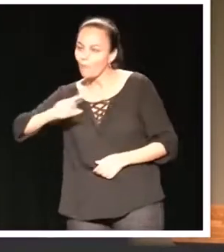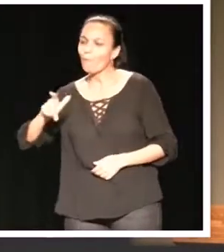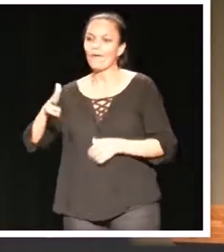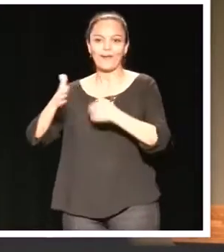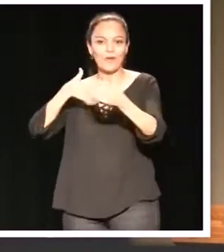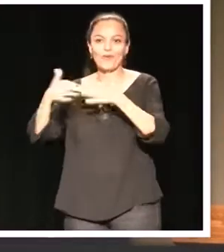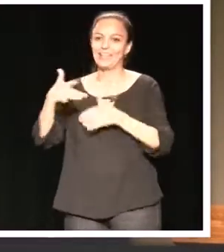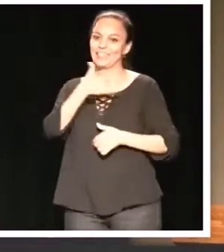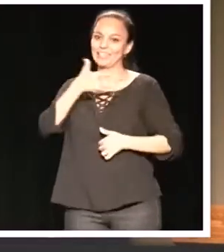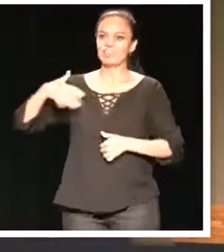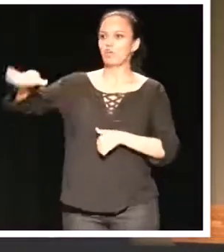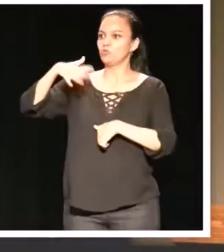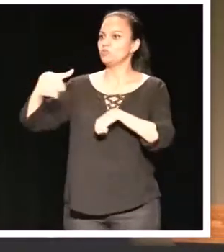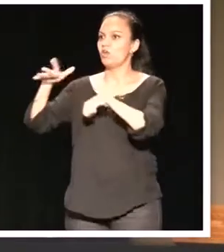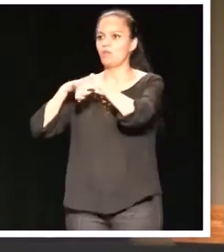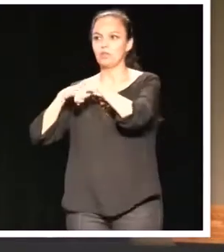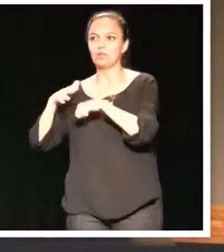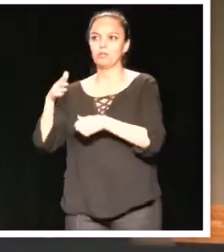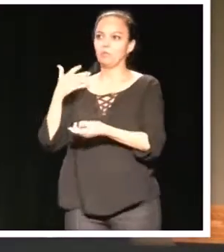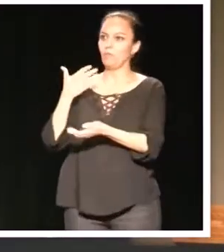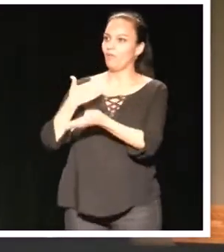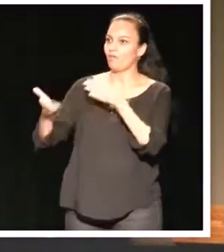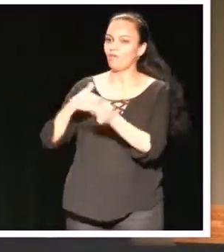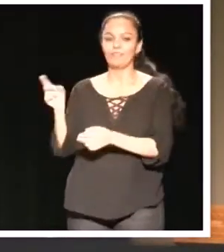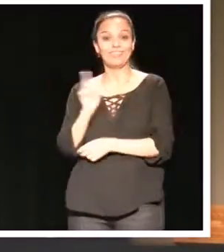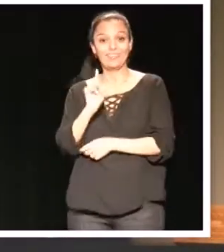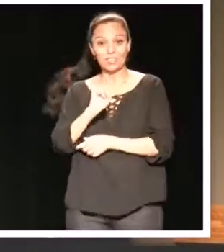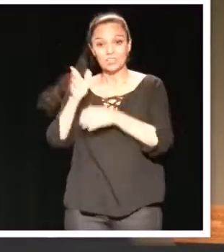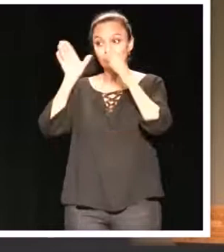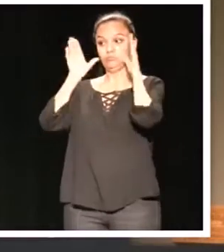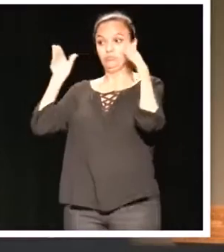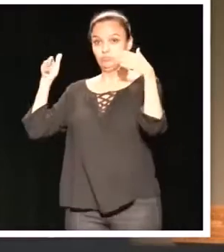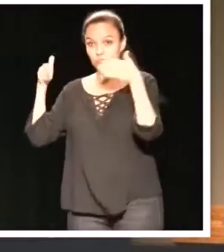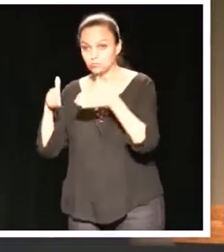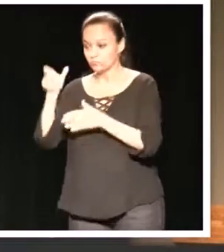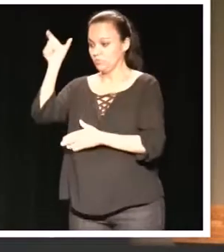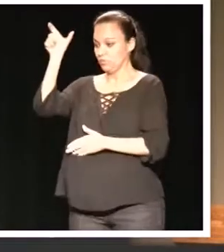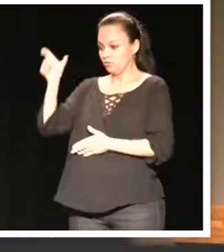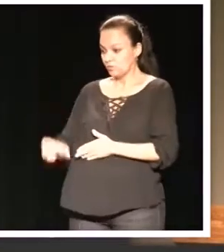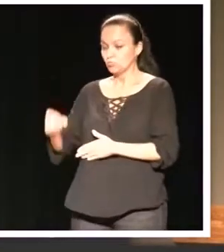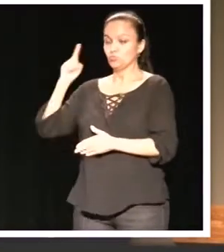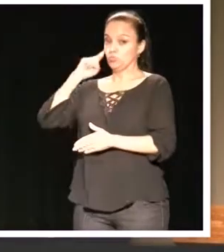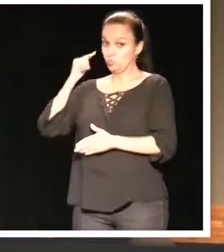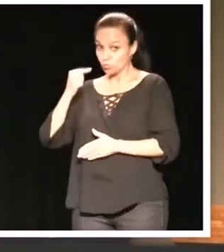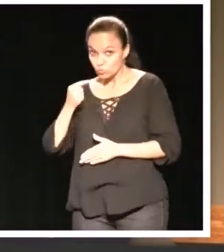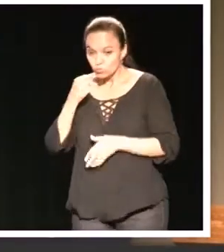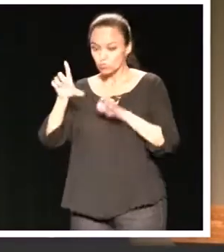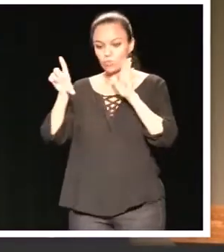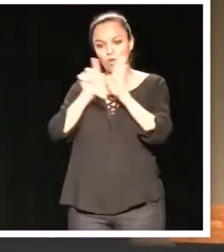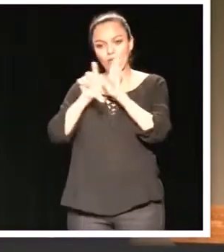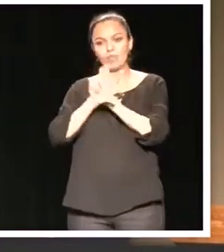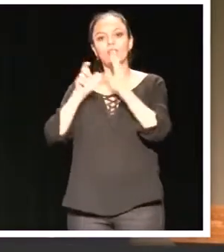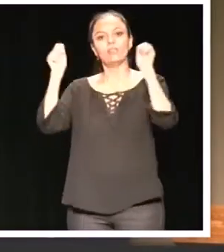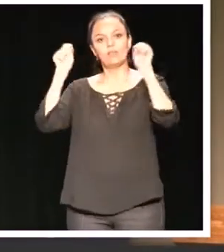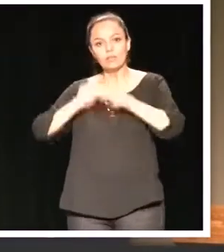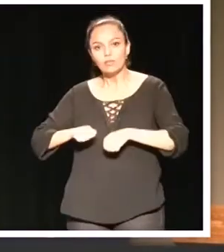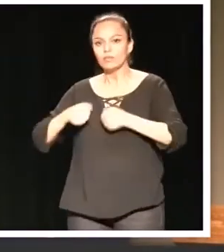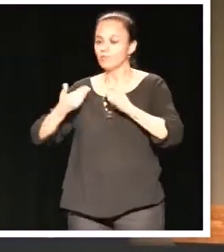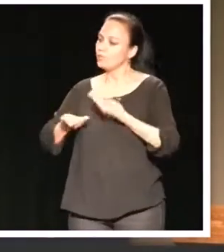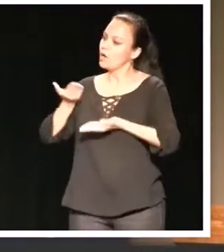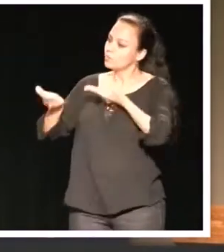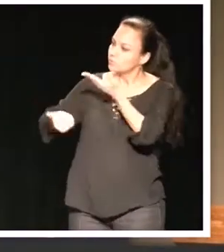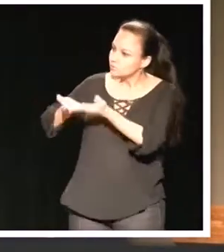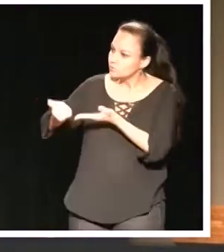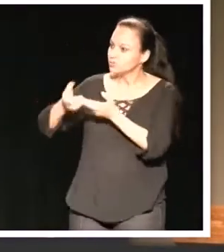vacinação para polio, não. É especificamente leis criadas para atender a condição do